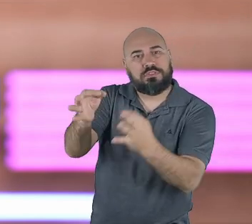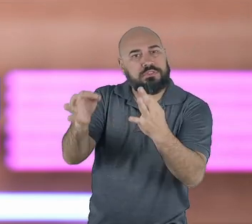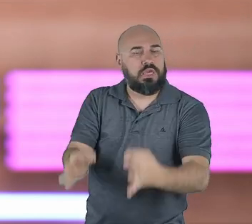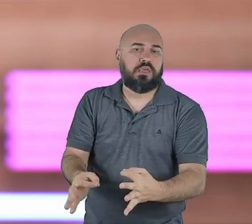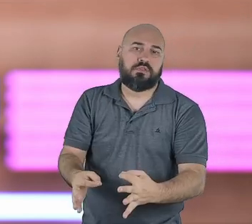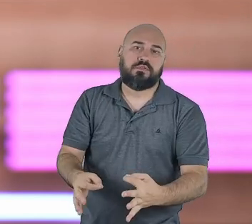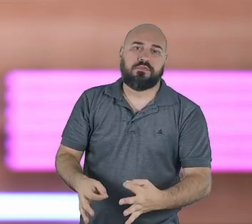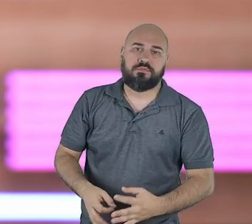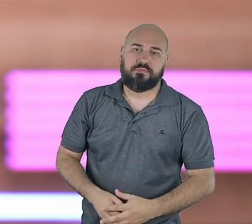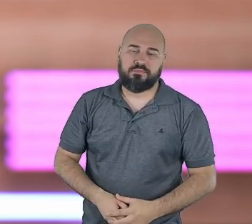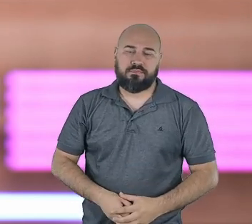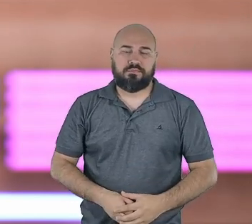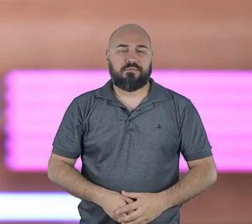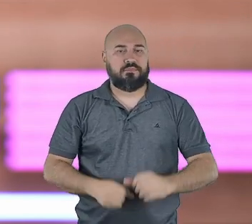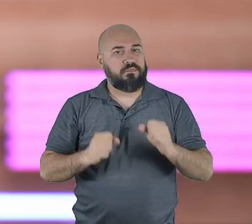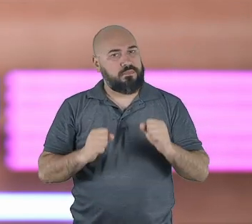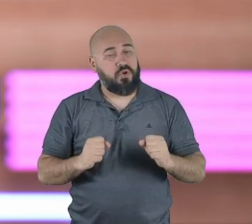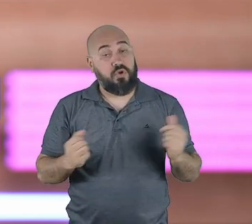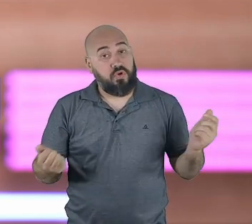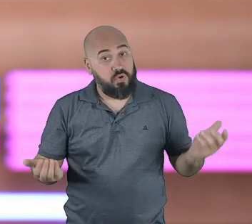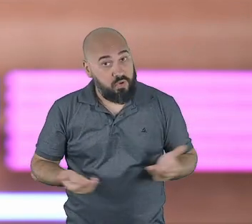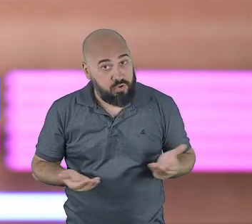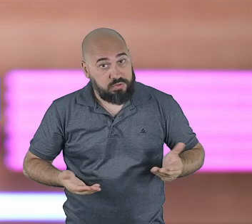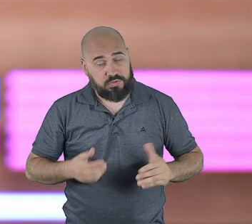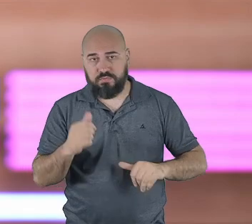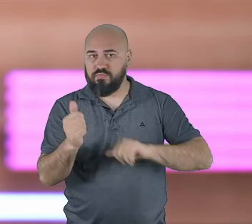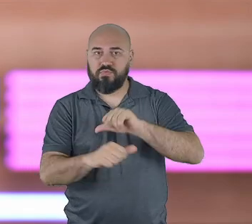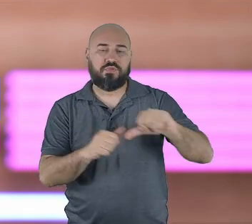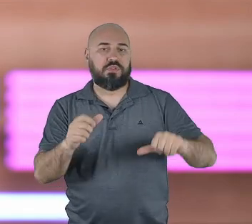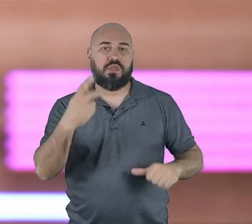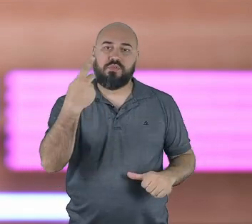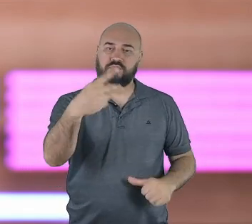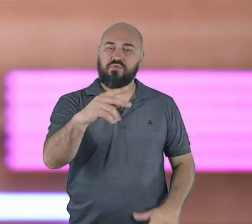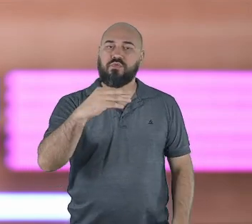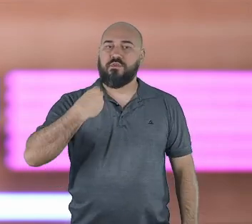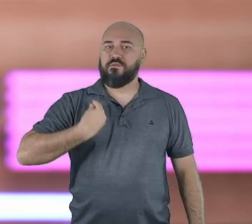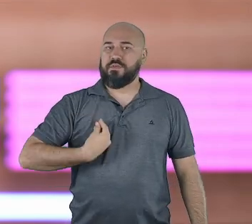Você pode hoje transformar a sua história.